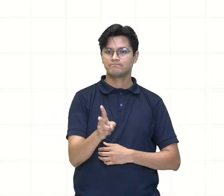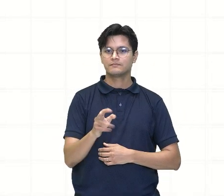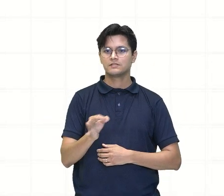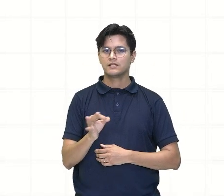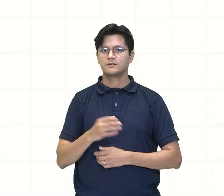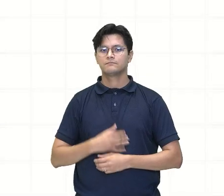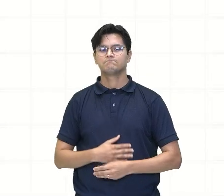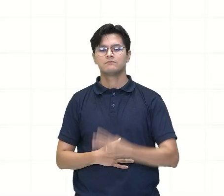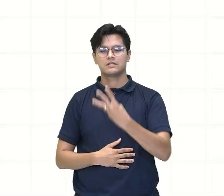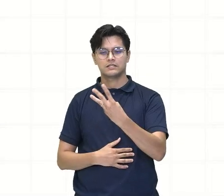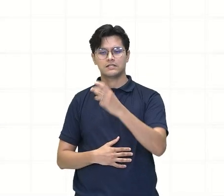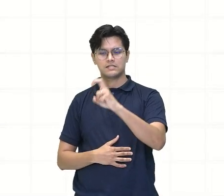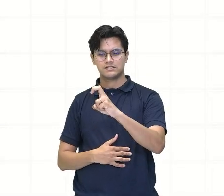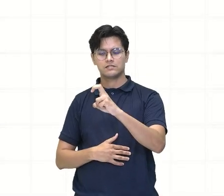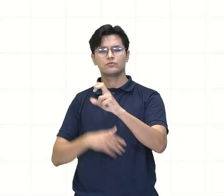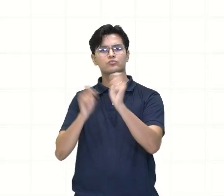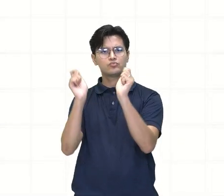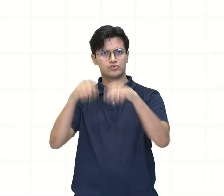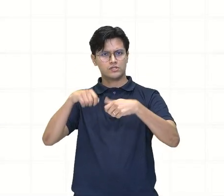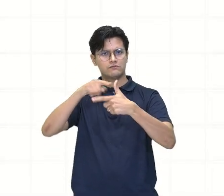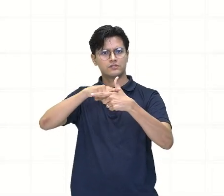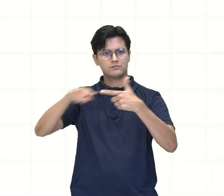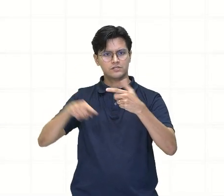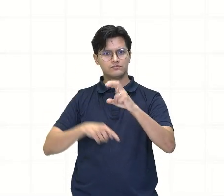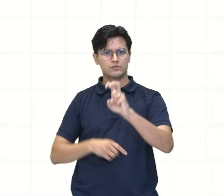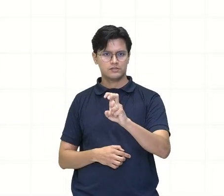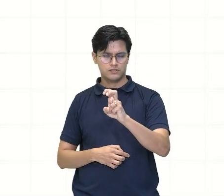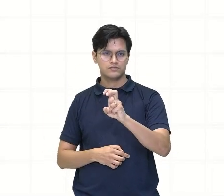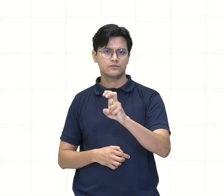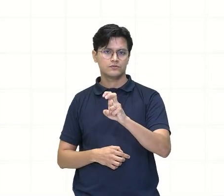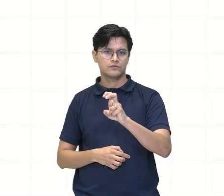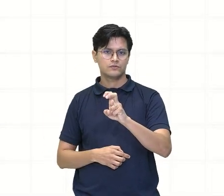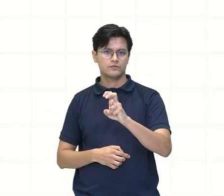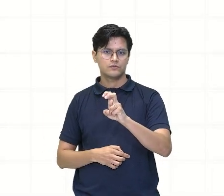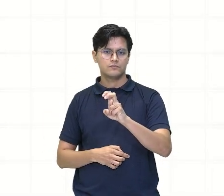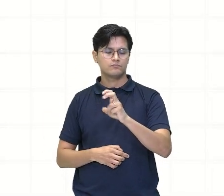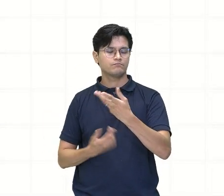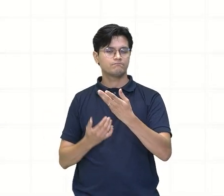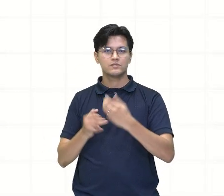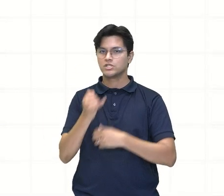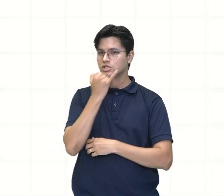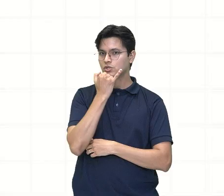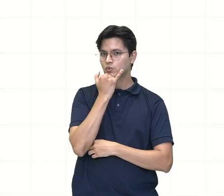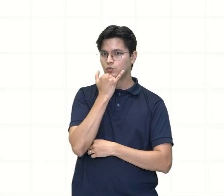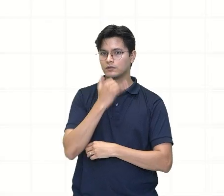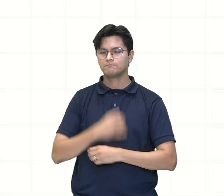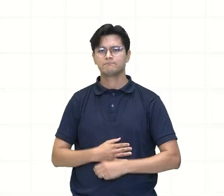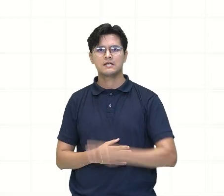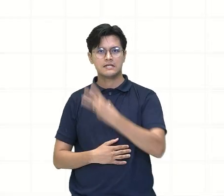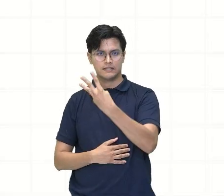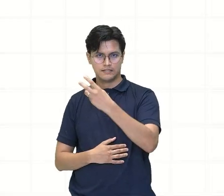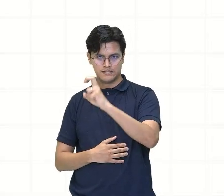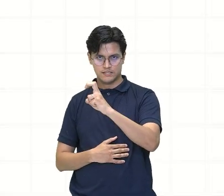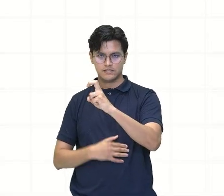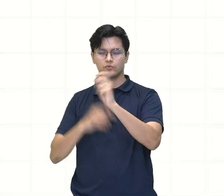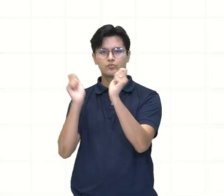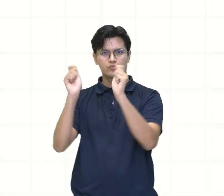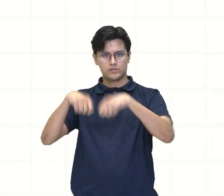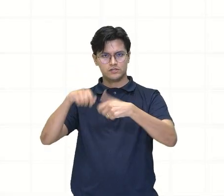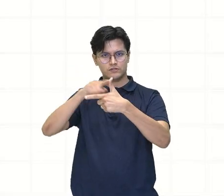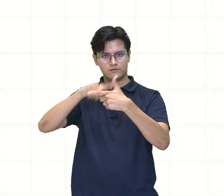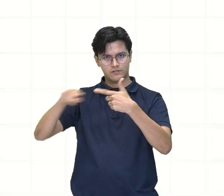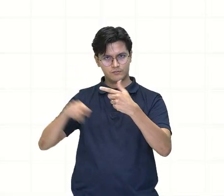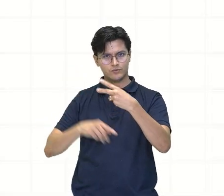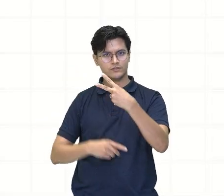Não. Então eu só baixo. Por quê? Porque não dá exato. O 15 dividido por 3,